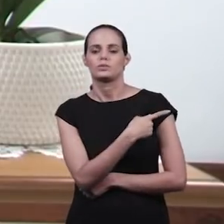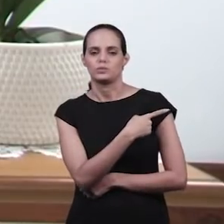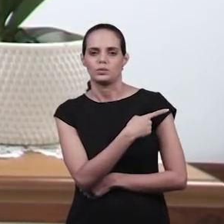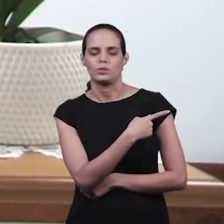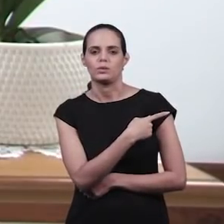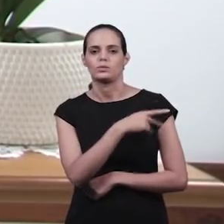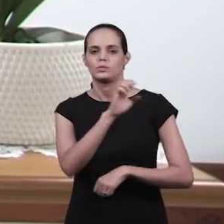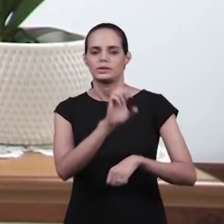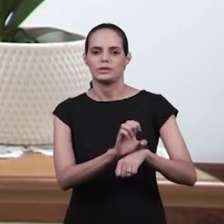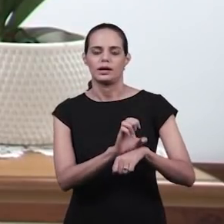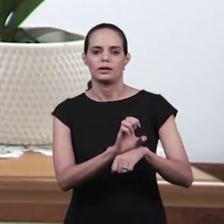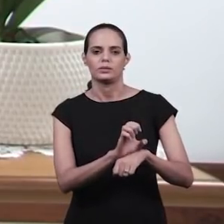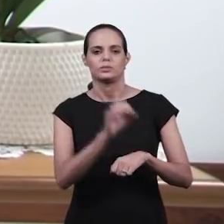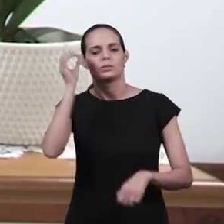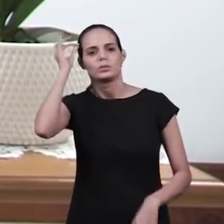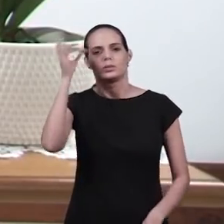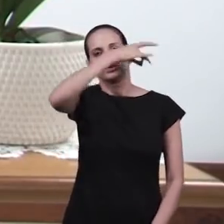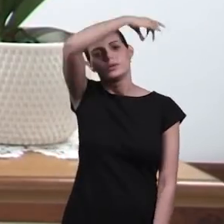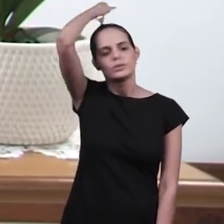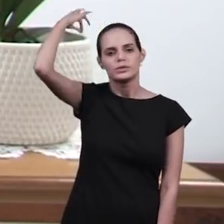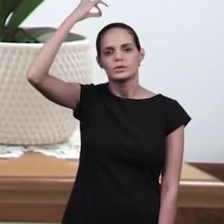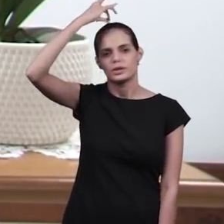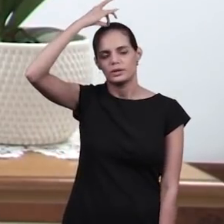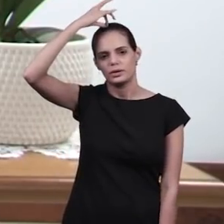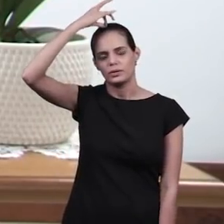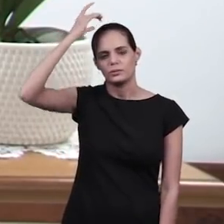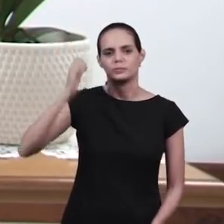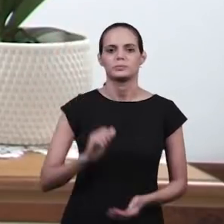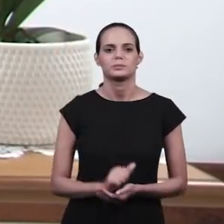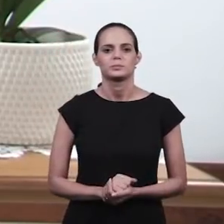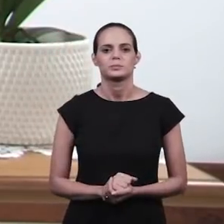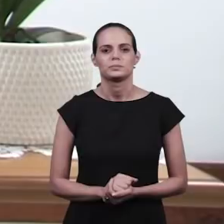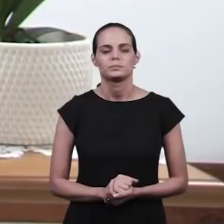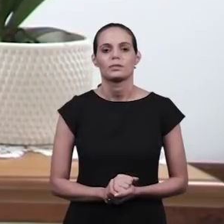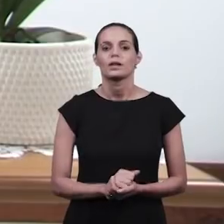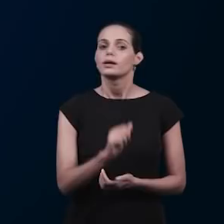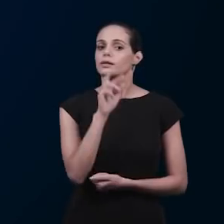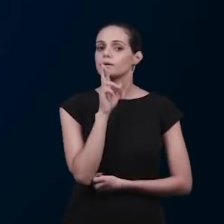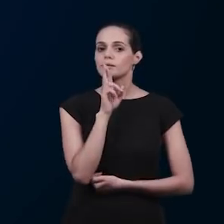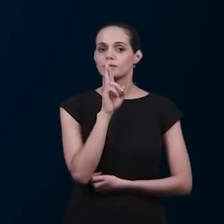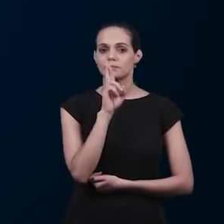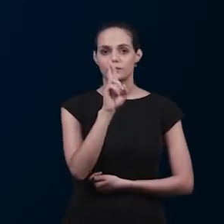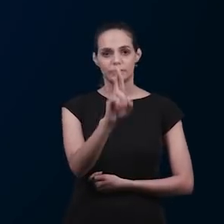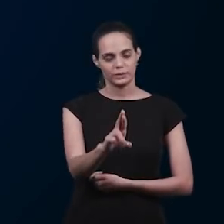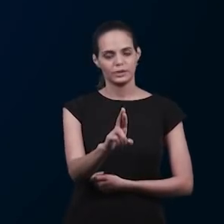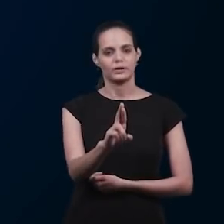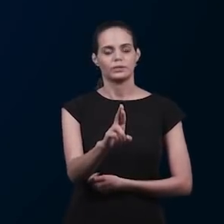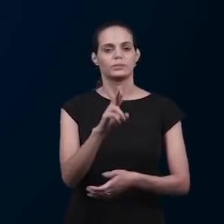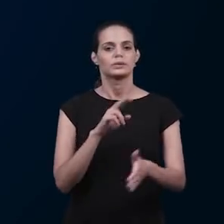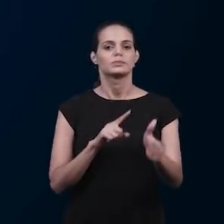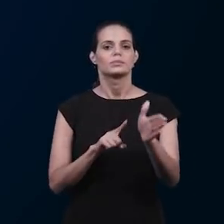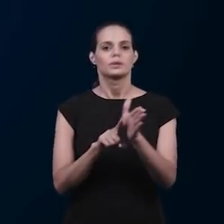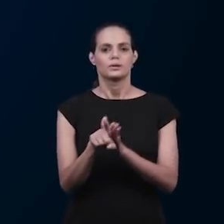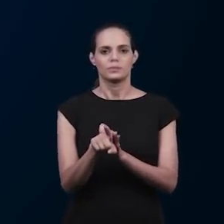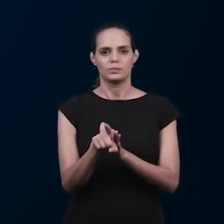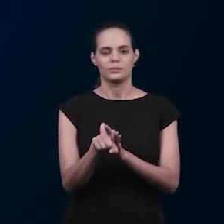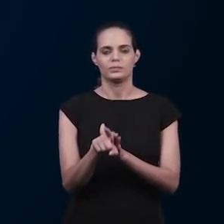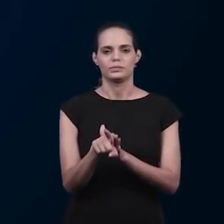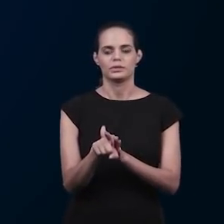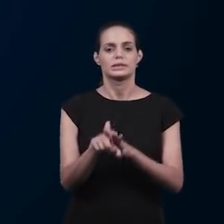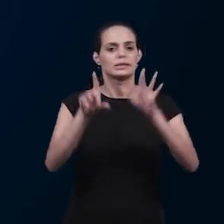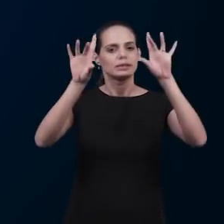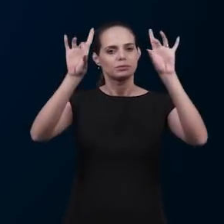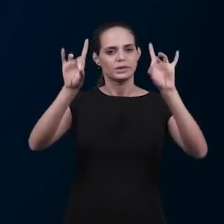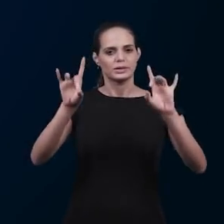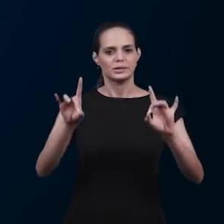do Rio de Janeiro, da Igreja da Gávea e Rocinha. Vamos ouvir o nosso companheiro. Respondendo às